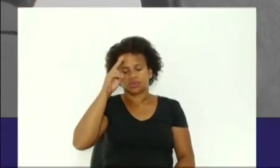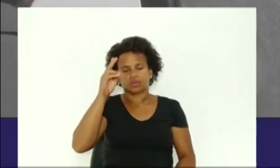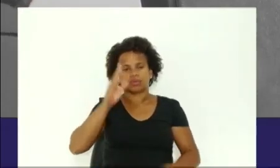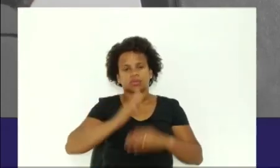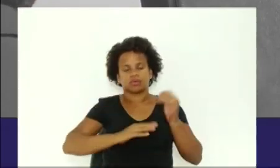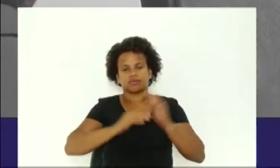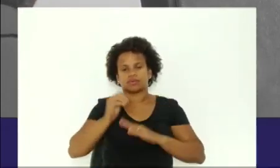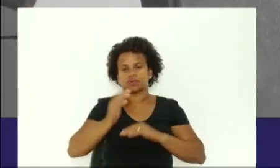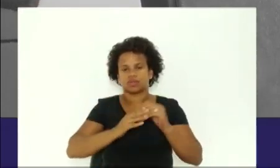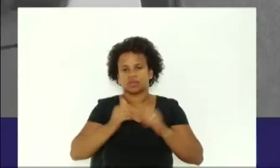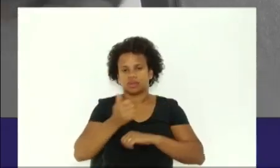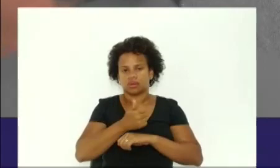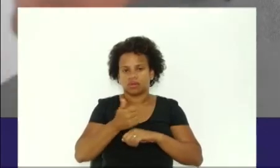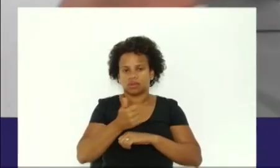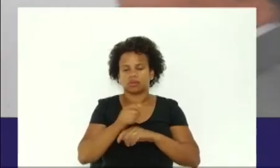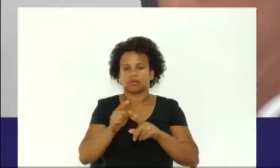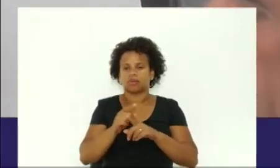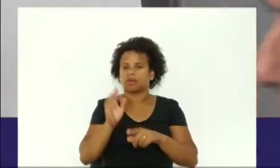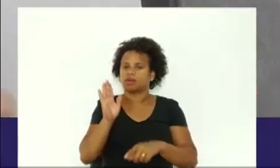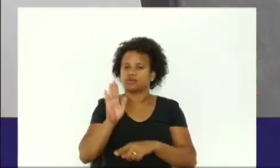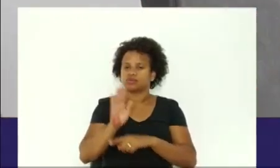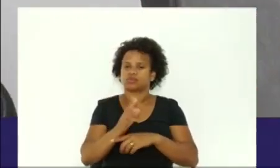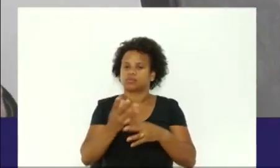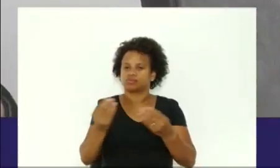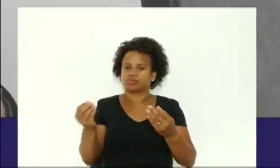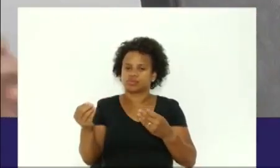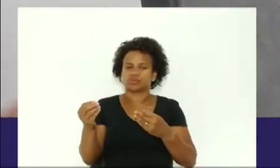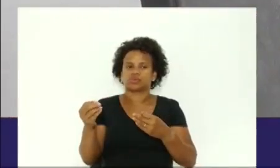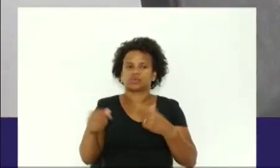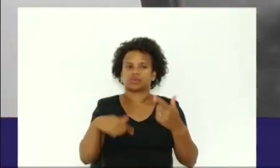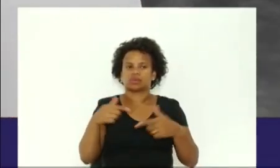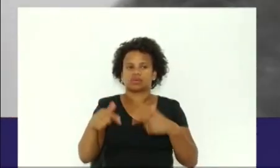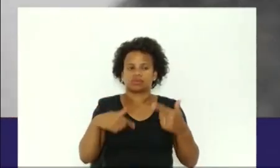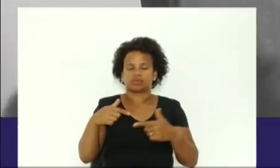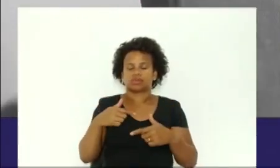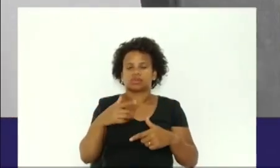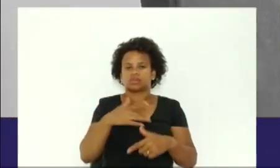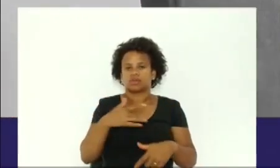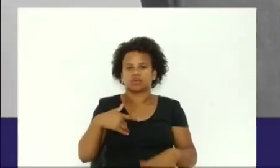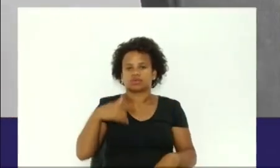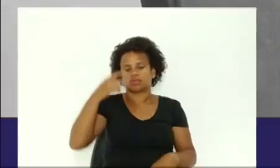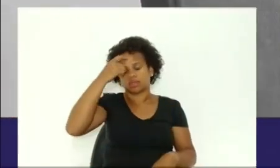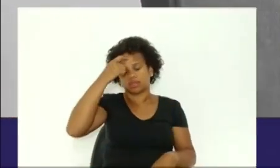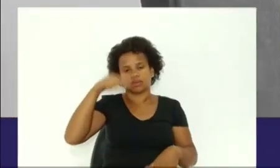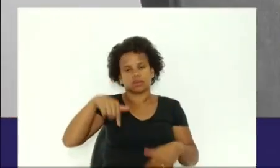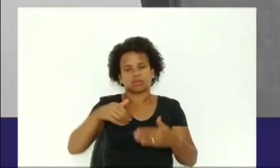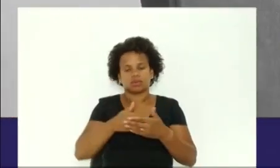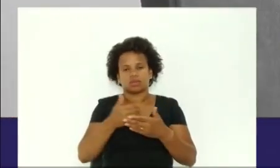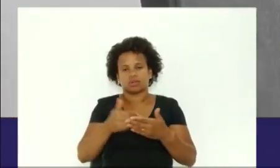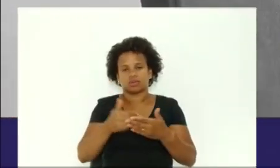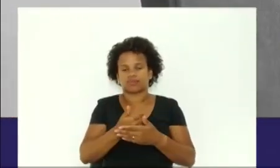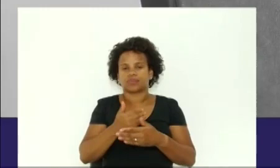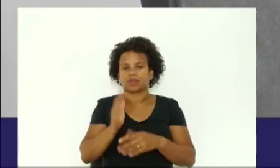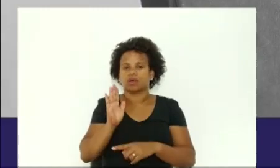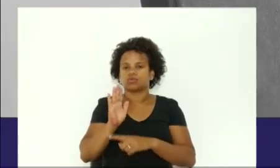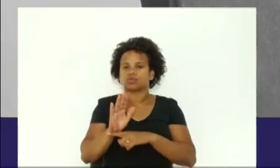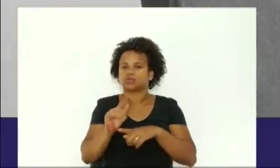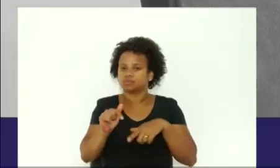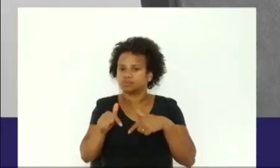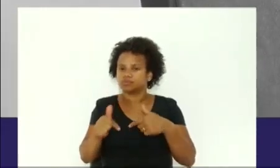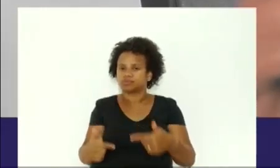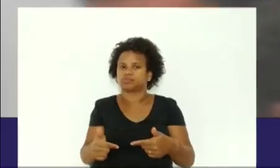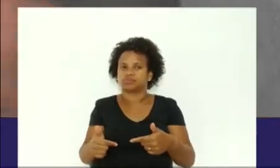sua imensa colaboração nos serviços de saúde mental em Botucatu, contribuindo efetivamente